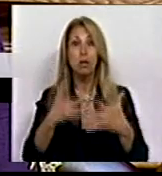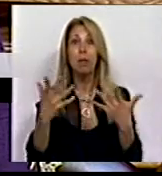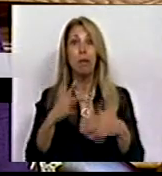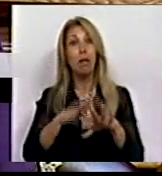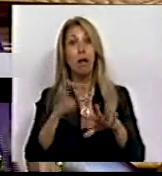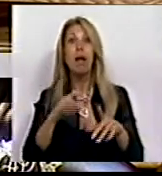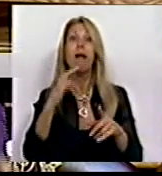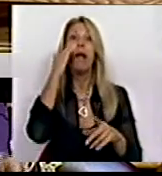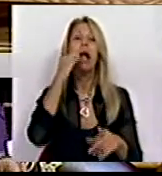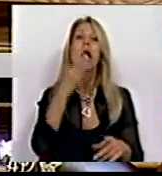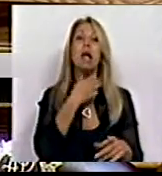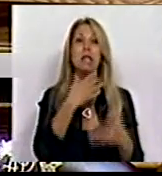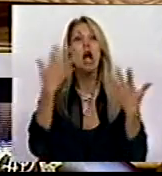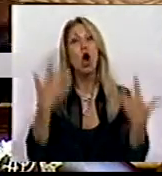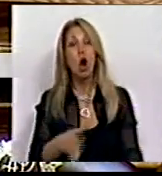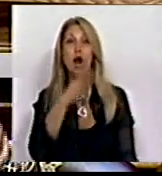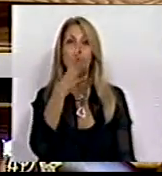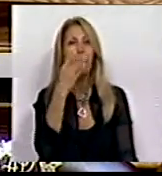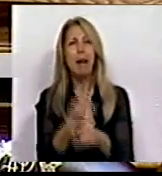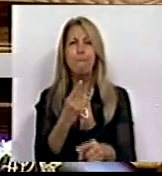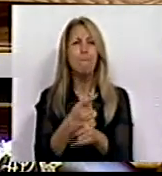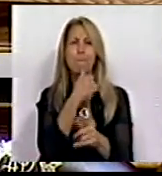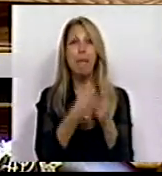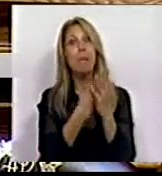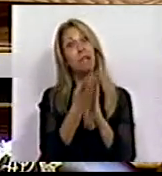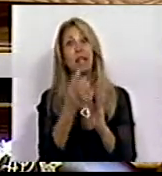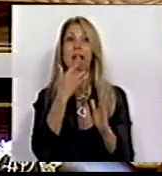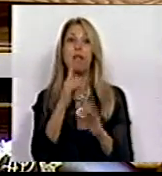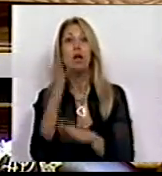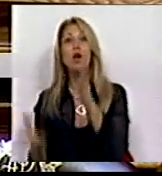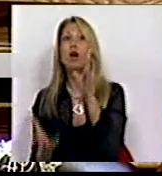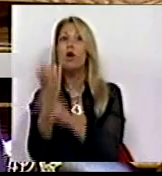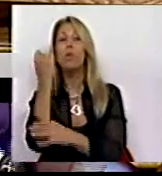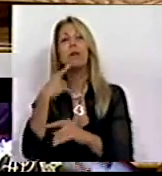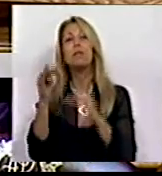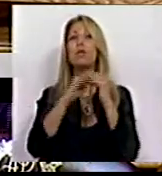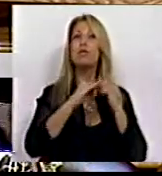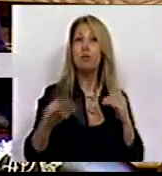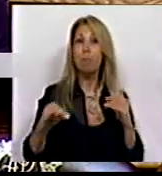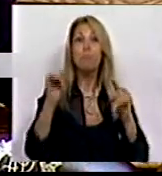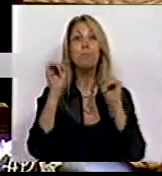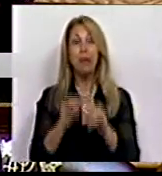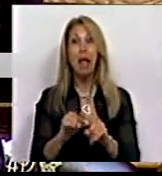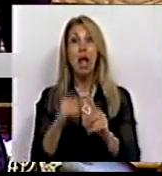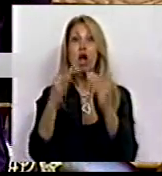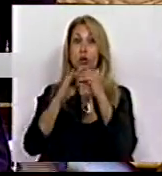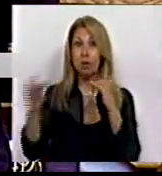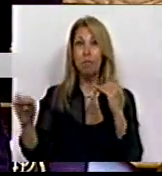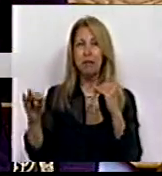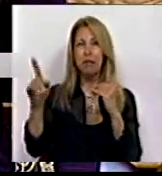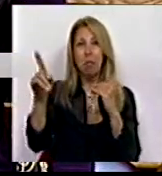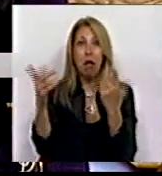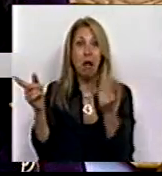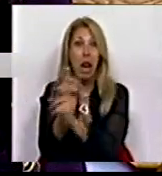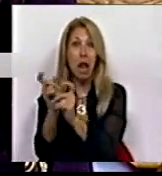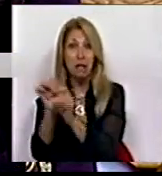justificam exatamente as mesmas medidas com a recuperação e com a sustentabilidade. Essa sustentabilidade que no vosso léxico tem